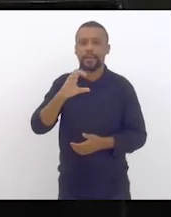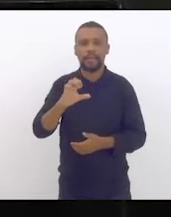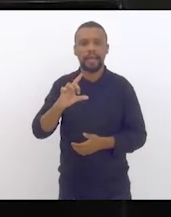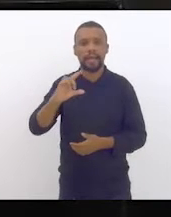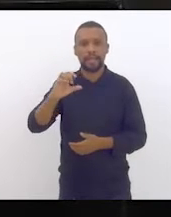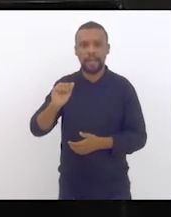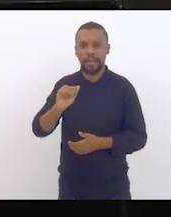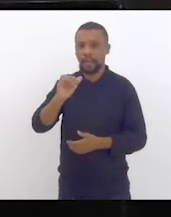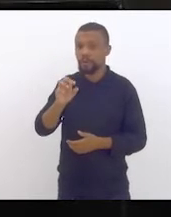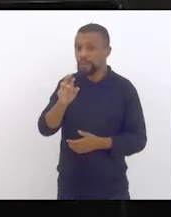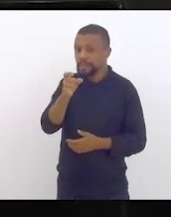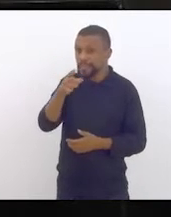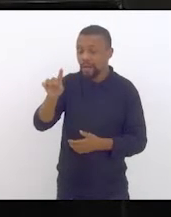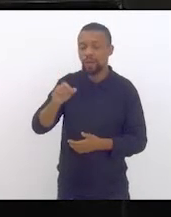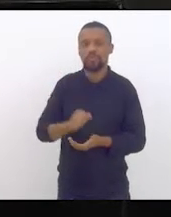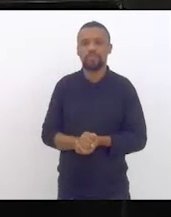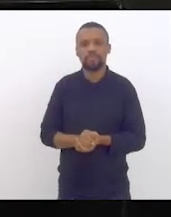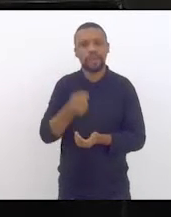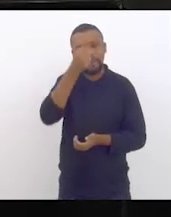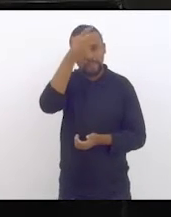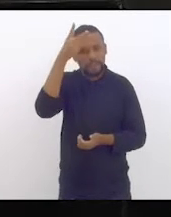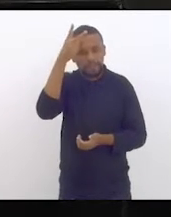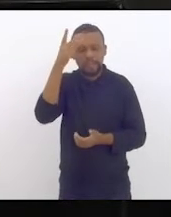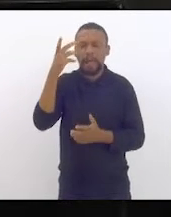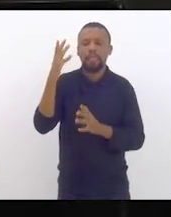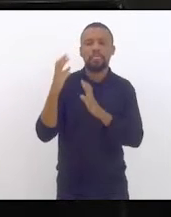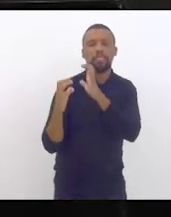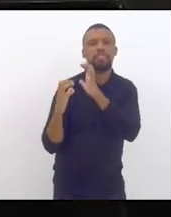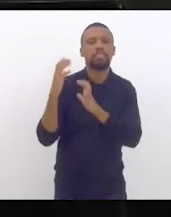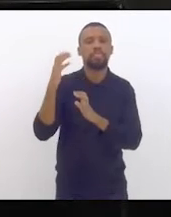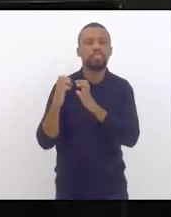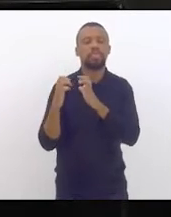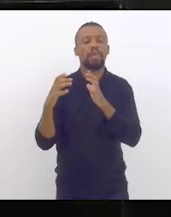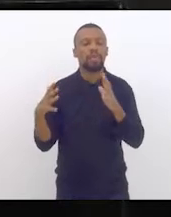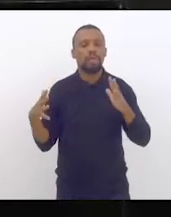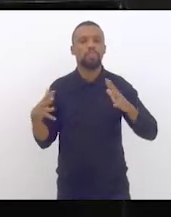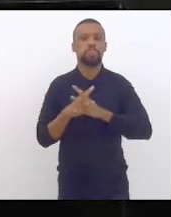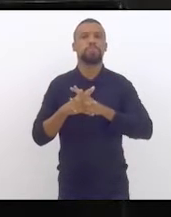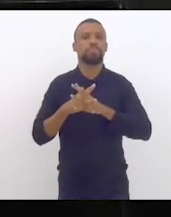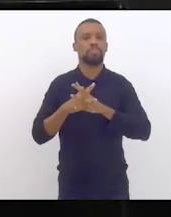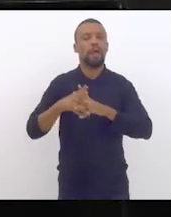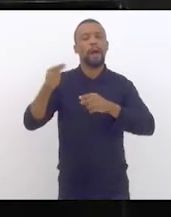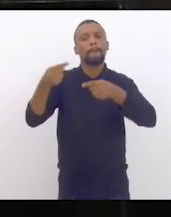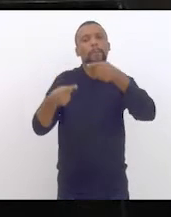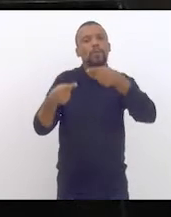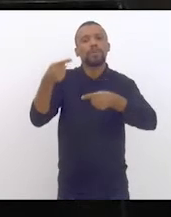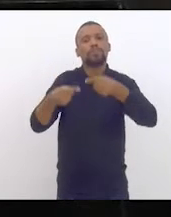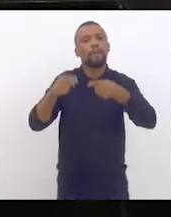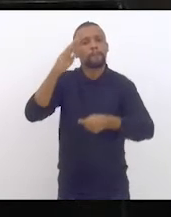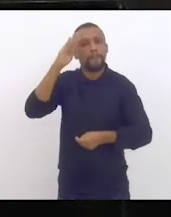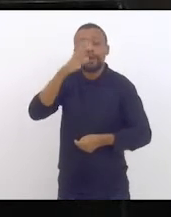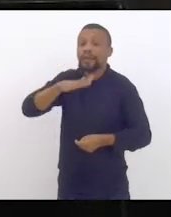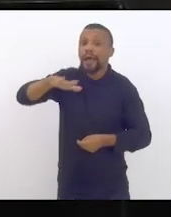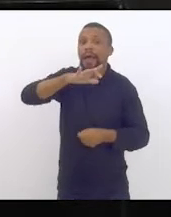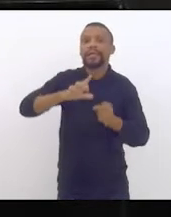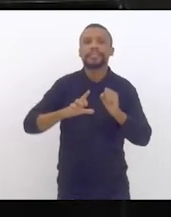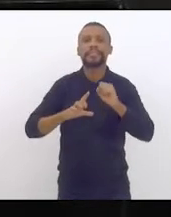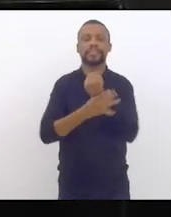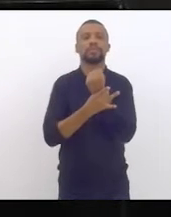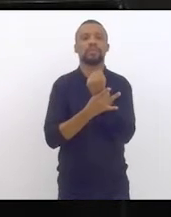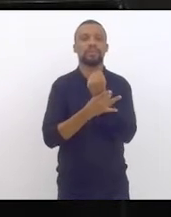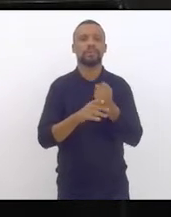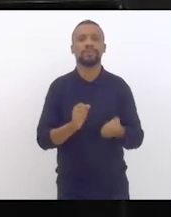prefeitura está causando desgaste político ao Alcaide principalmente na área de segurança